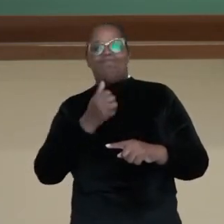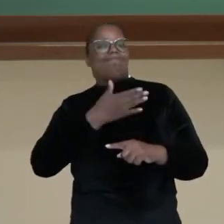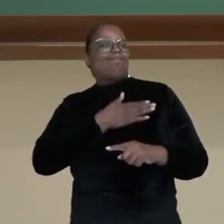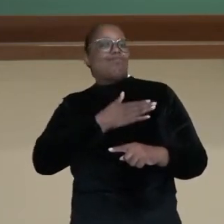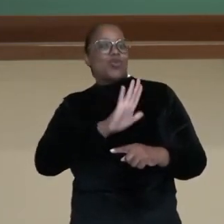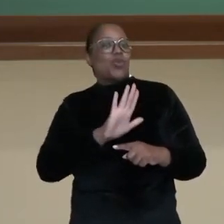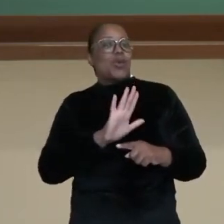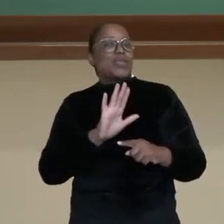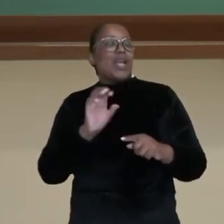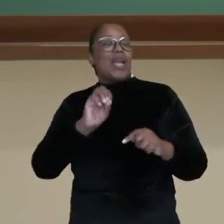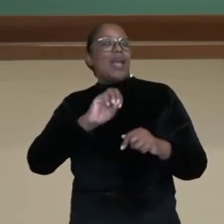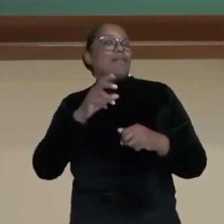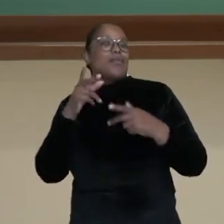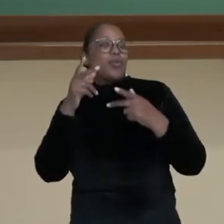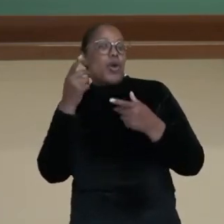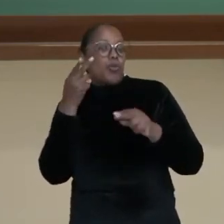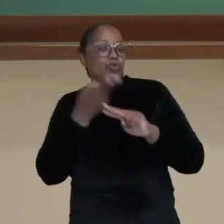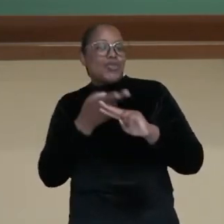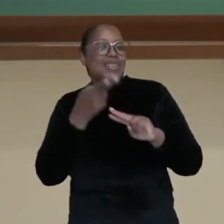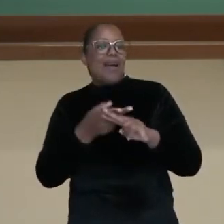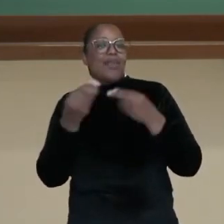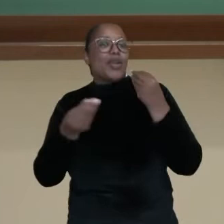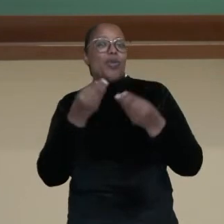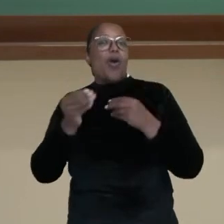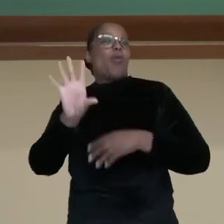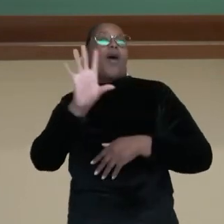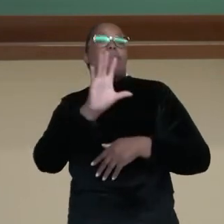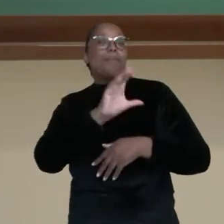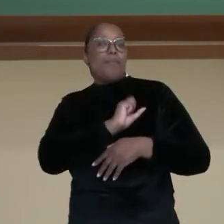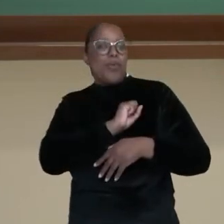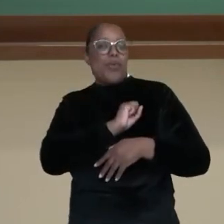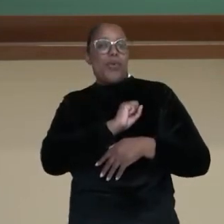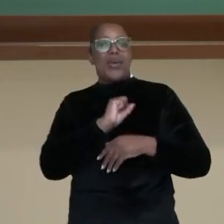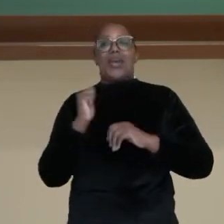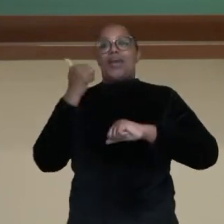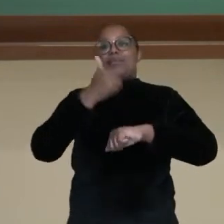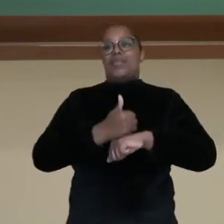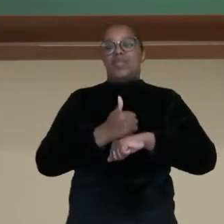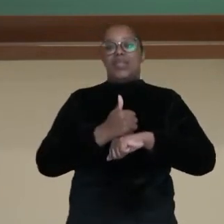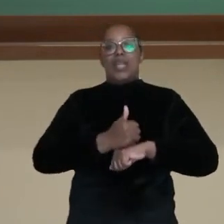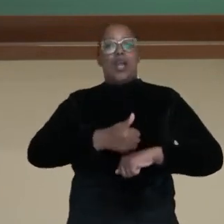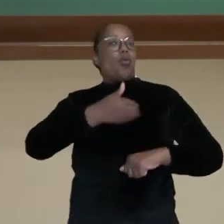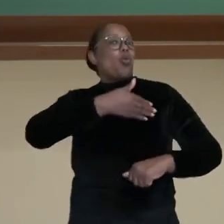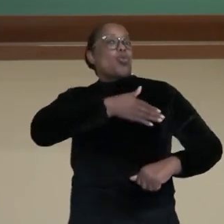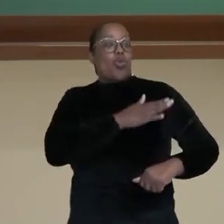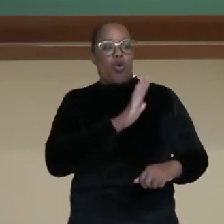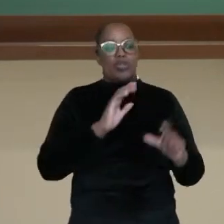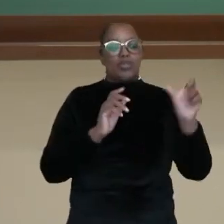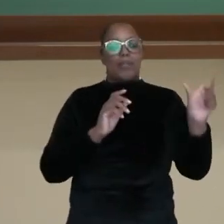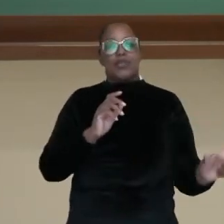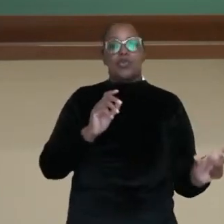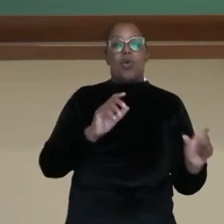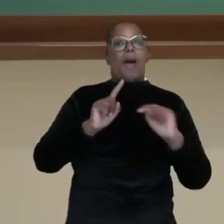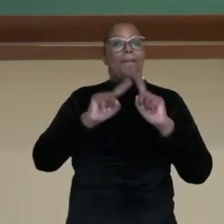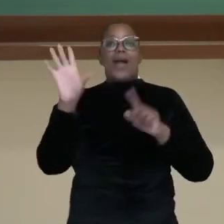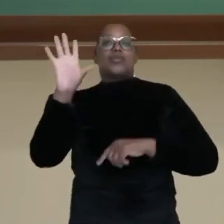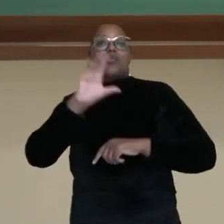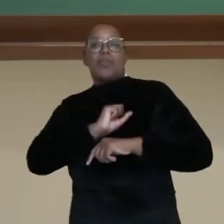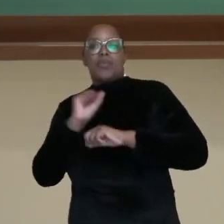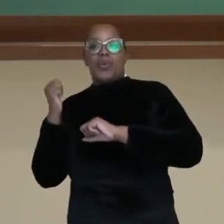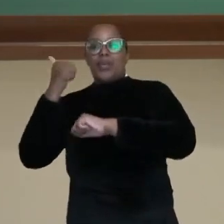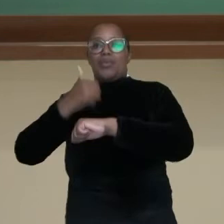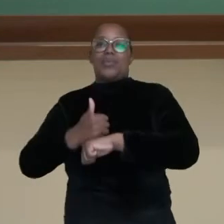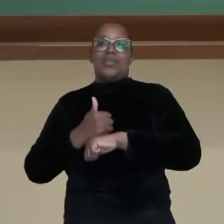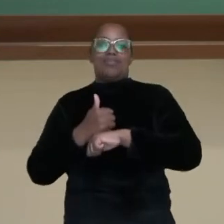das paixões, né? O ódio ao inimigo, o amor ao líder, né? Para manter o controle sobre essa